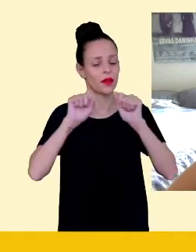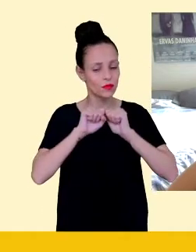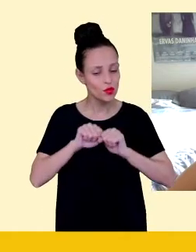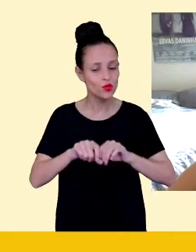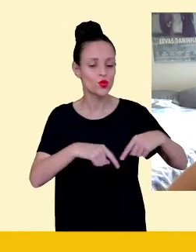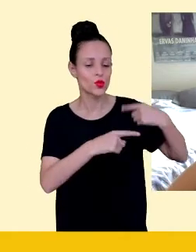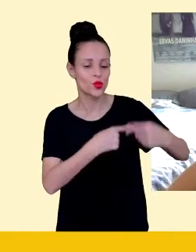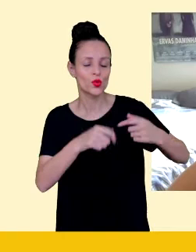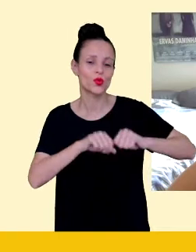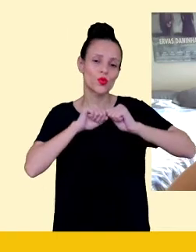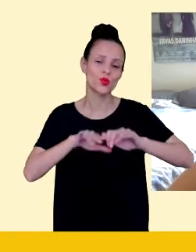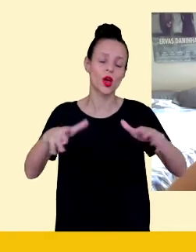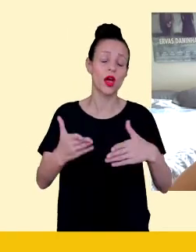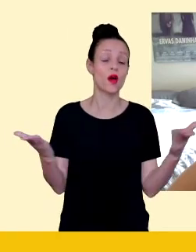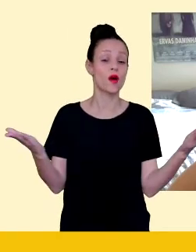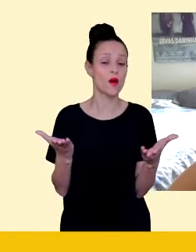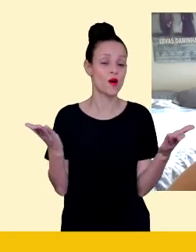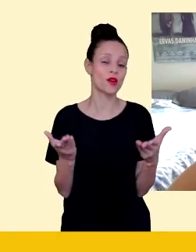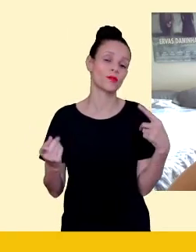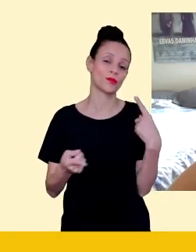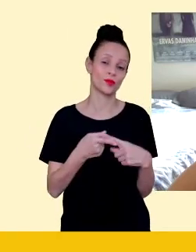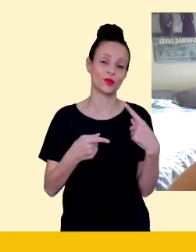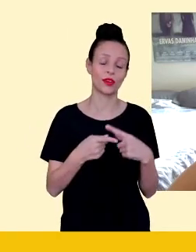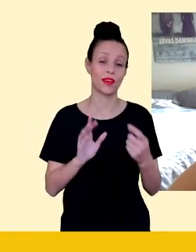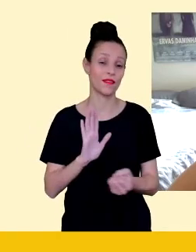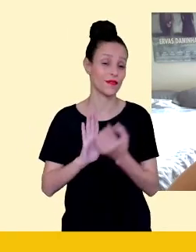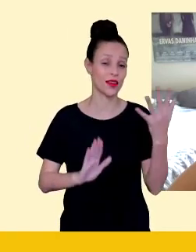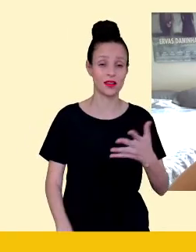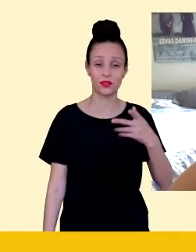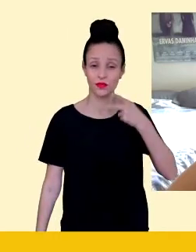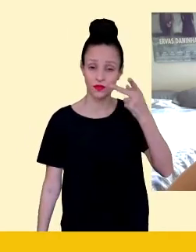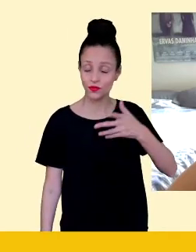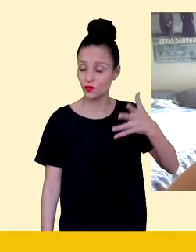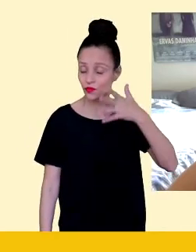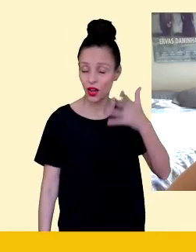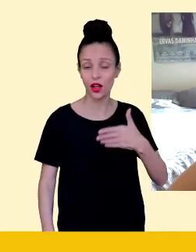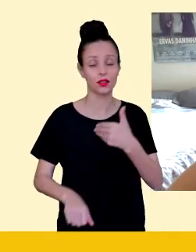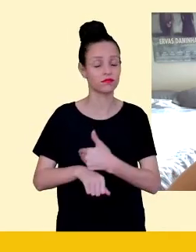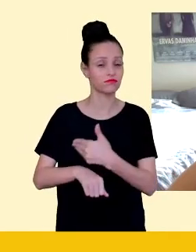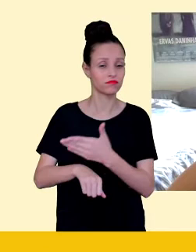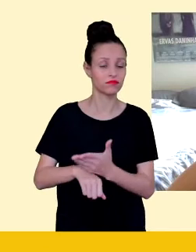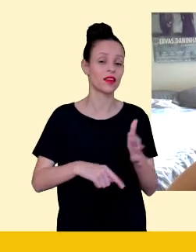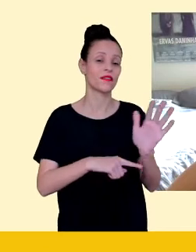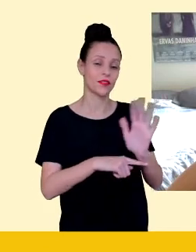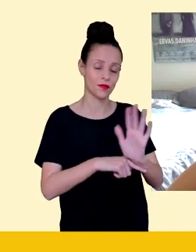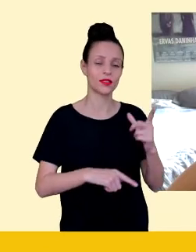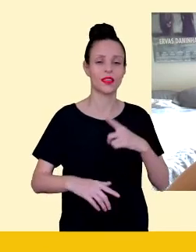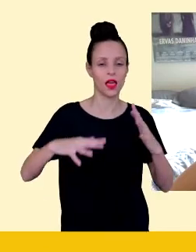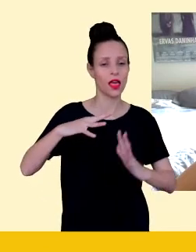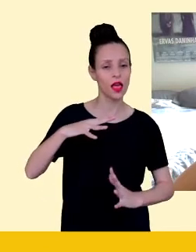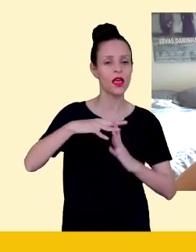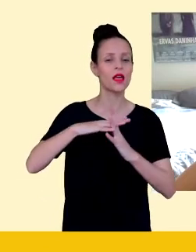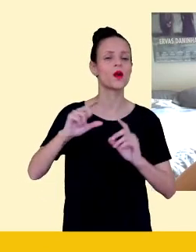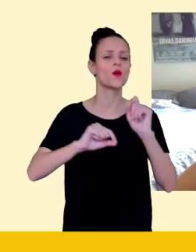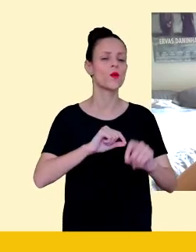militar, como que isso ecoa e reverbera na contemporaneidade, uma vez que em várias falas, em vários momentos do filme, há